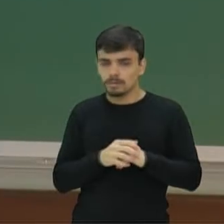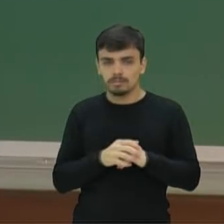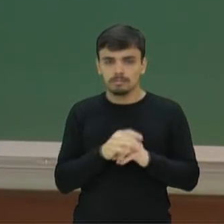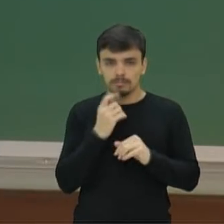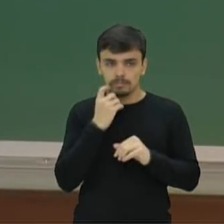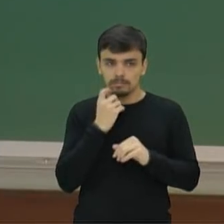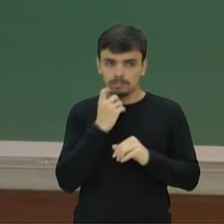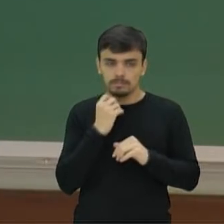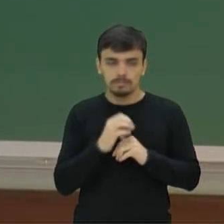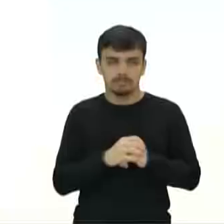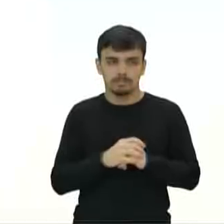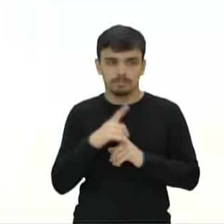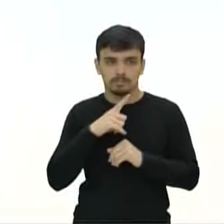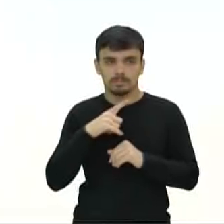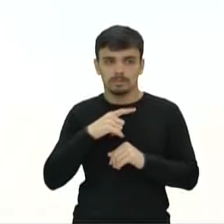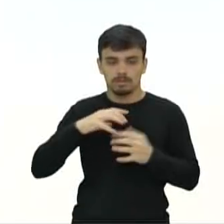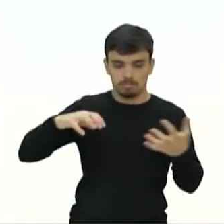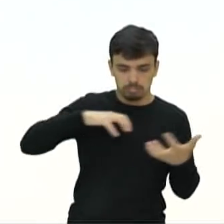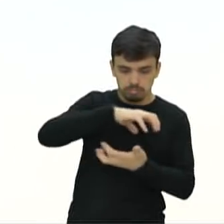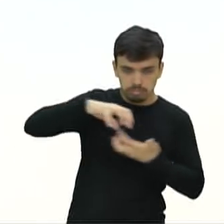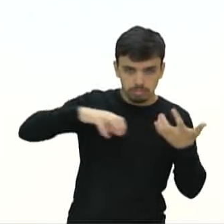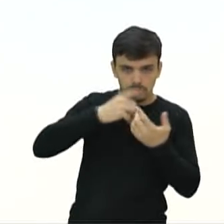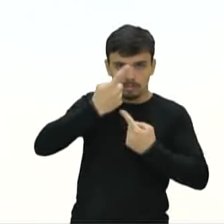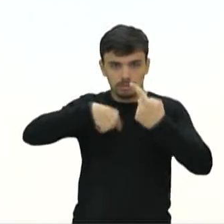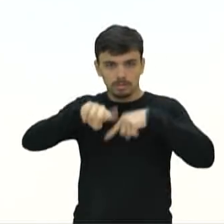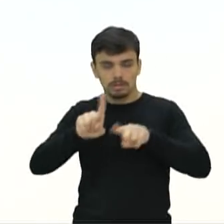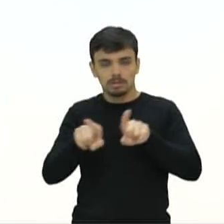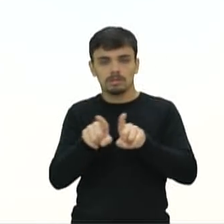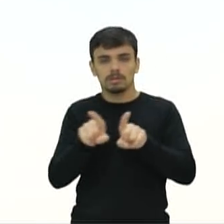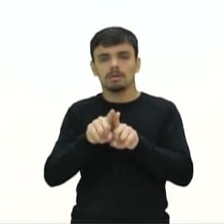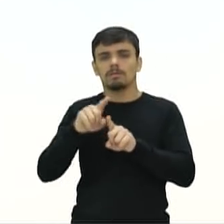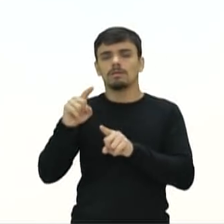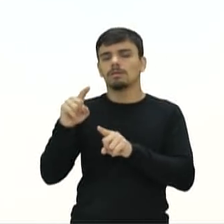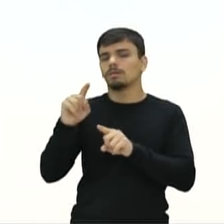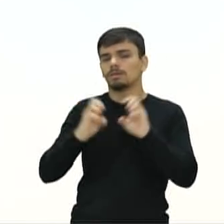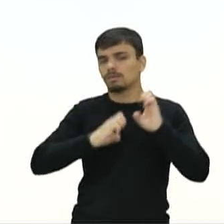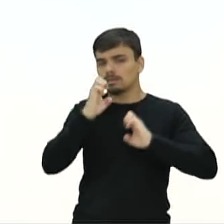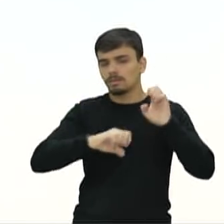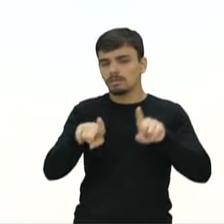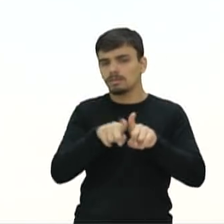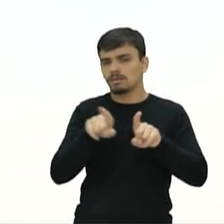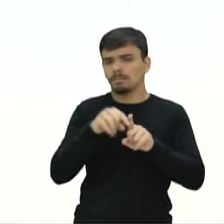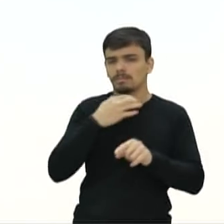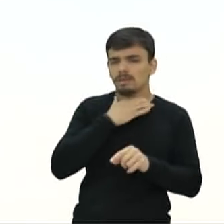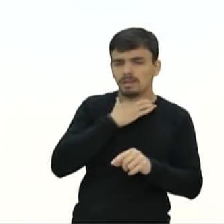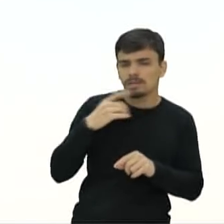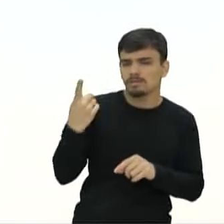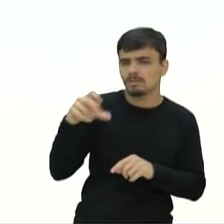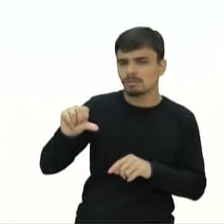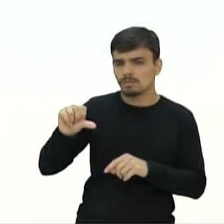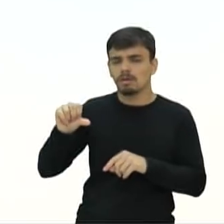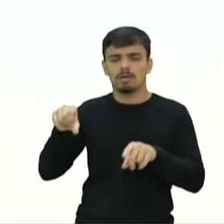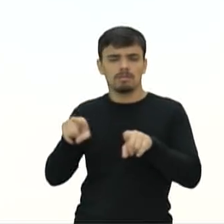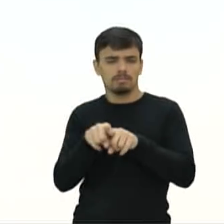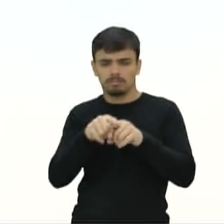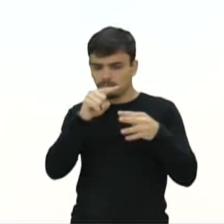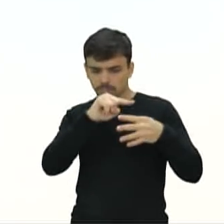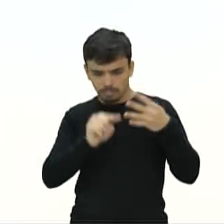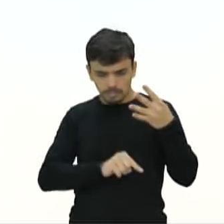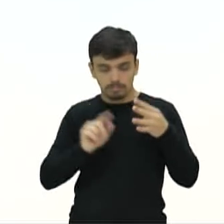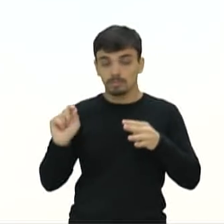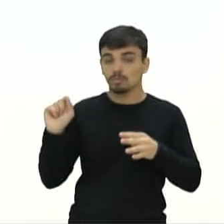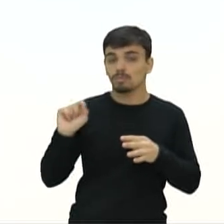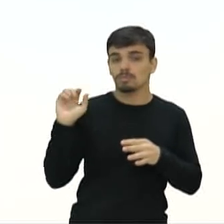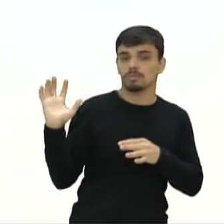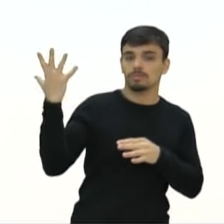vai aparecer ali, ó, Revolução Industrial, American Way of Life, Superprodução e Crise de 29 e o New Deal. O que